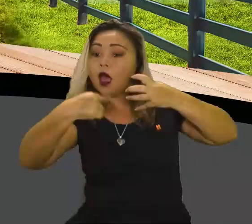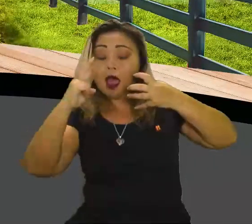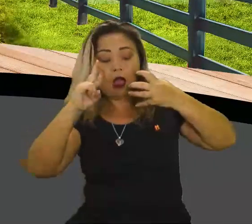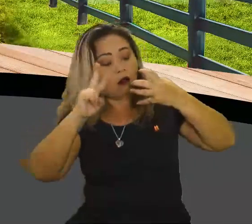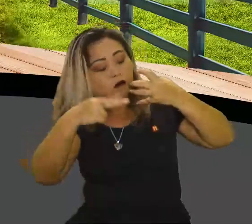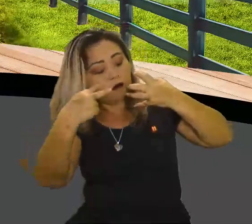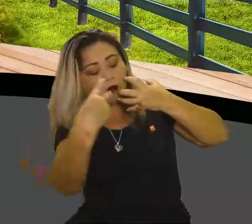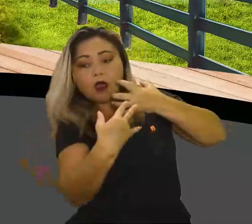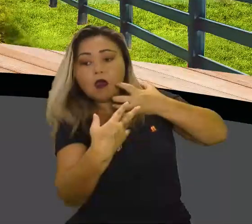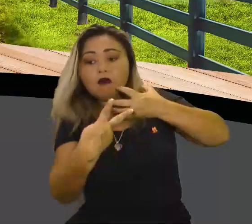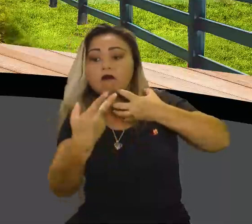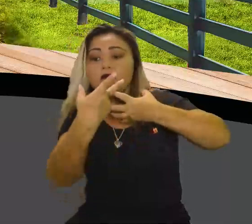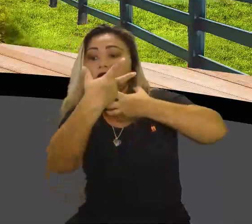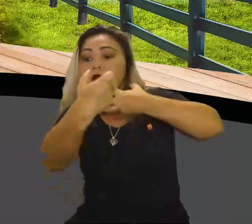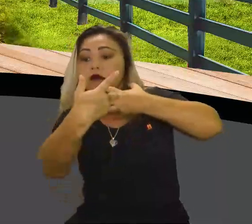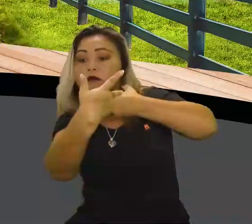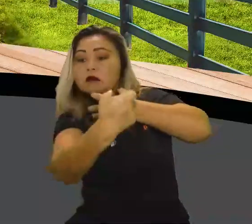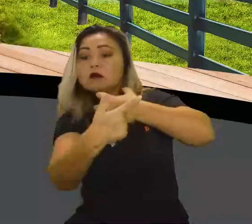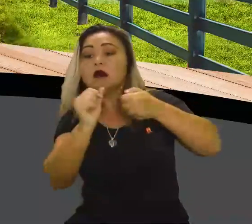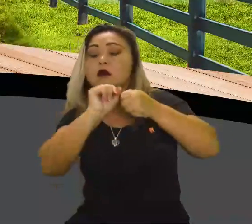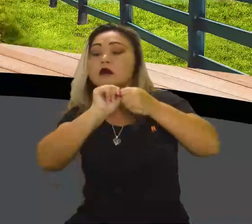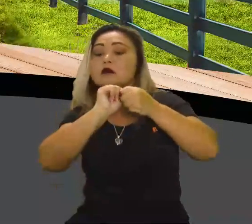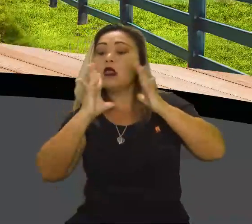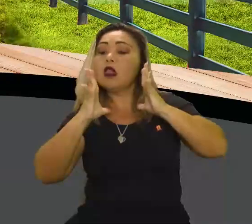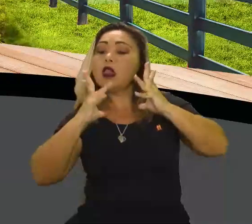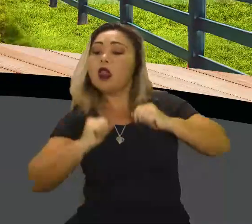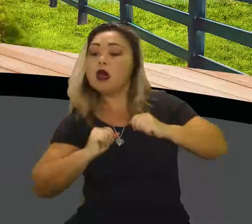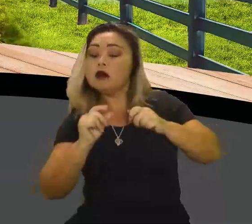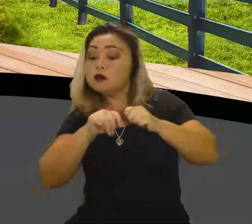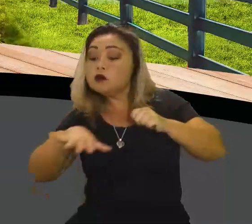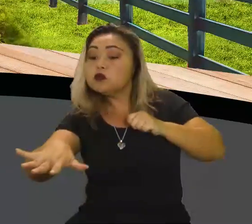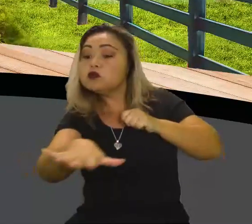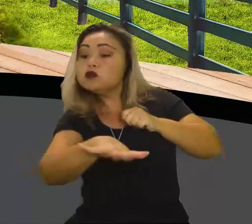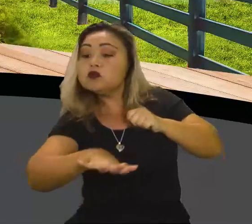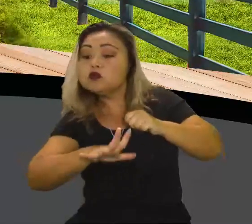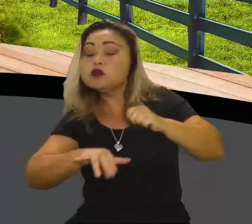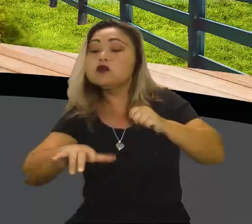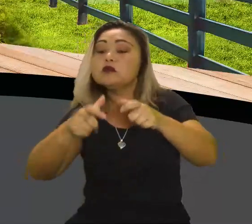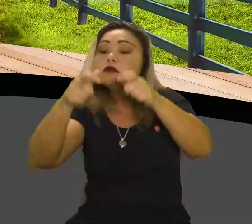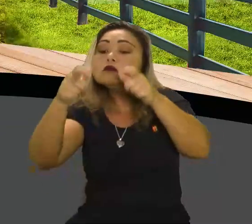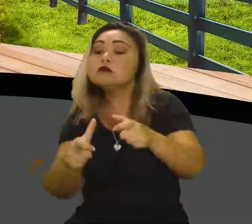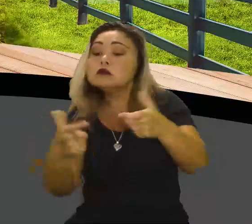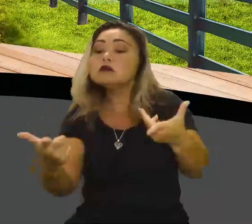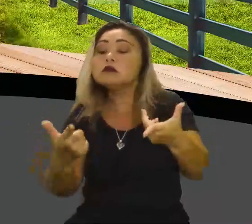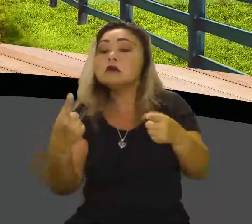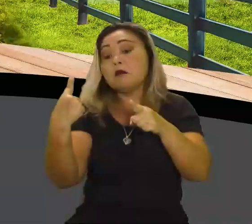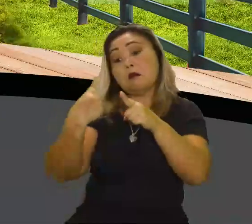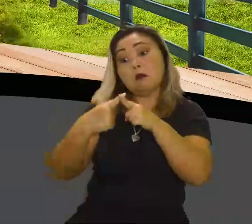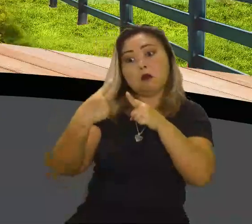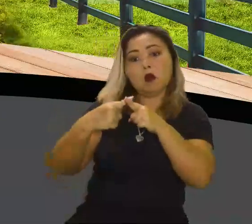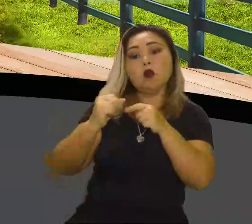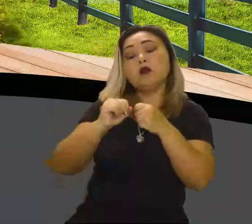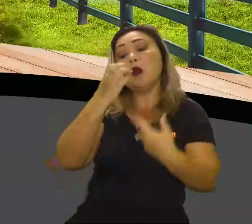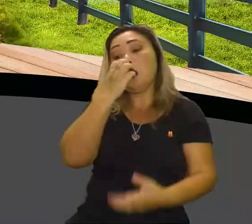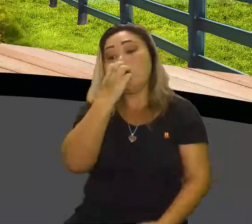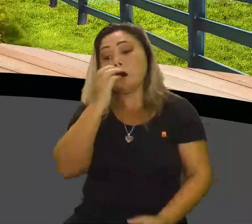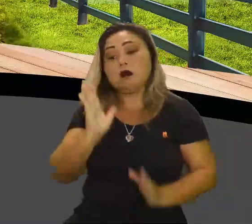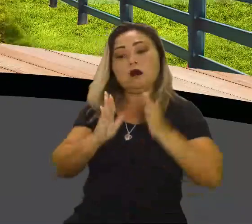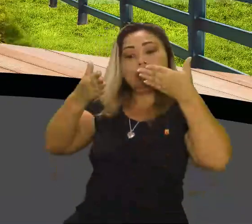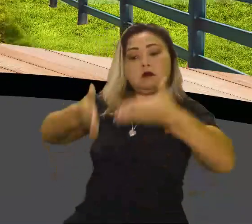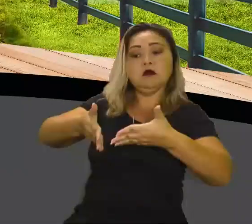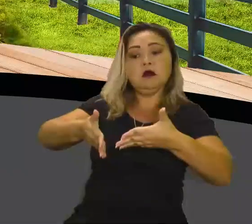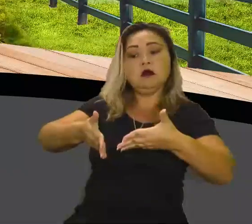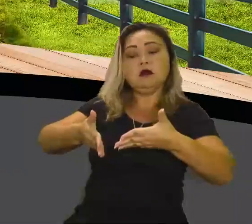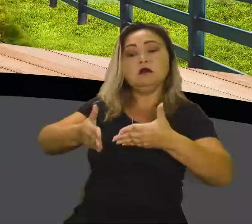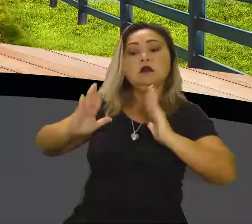ficar vacinando ele, fazendo a limpeza no local, higienizando o local dele, porque todo cachorro tem um local